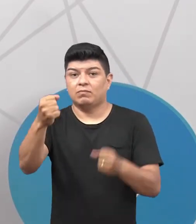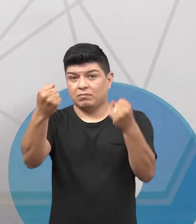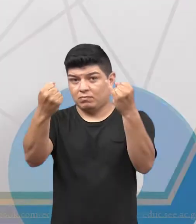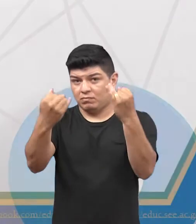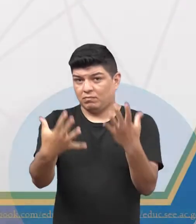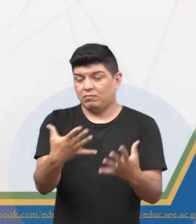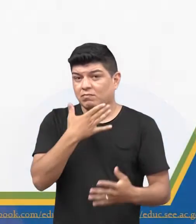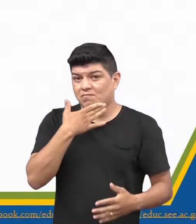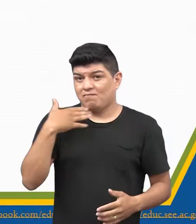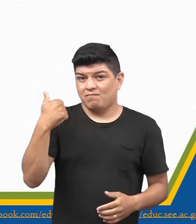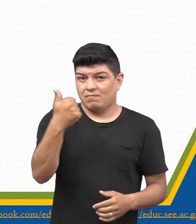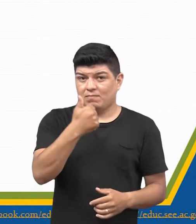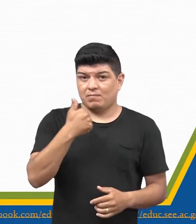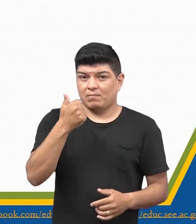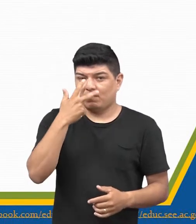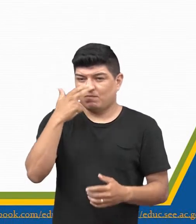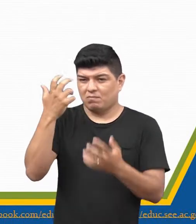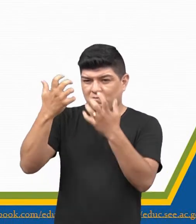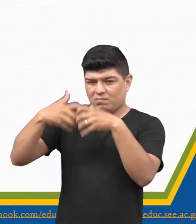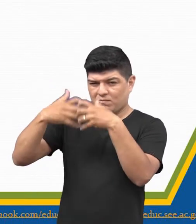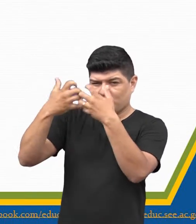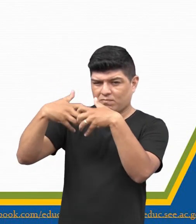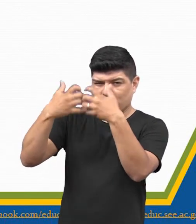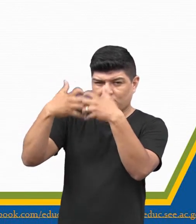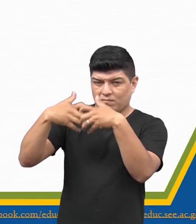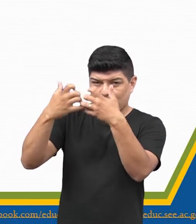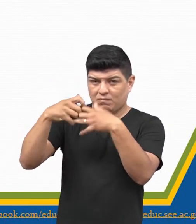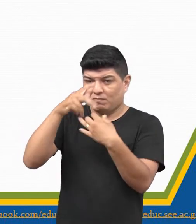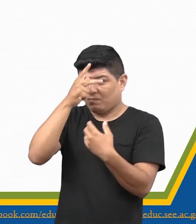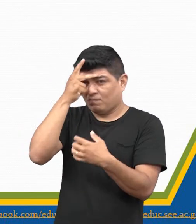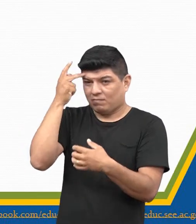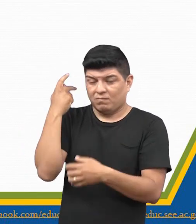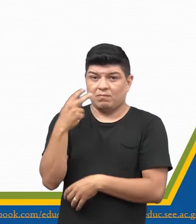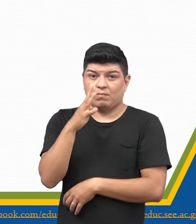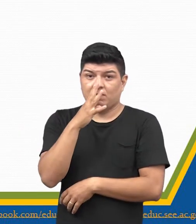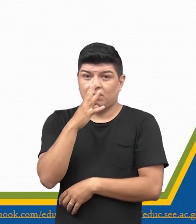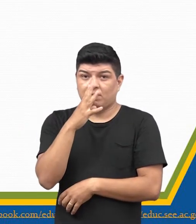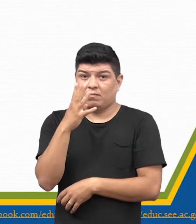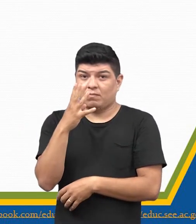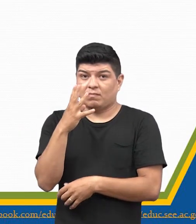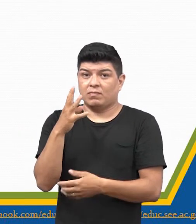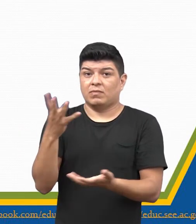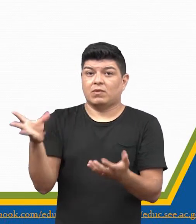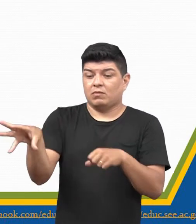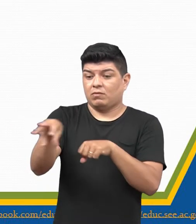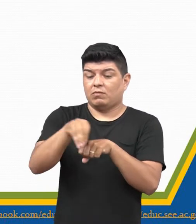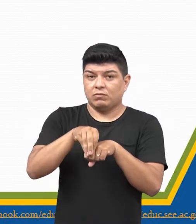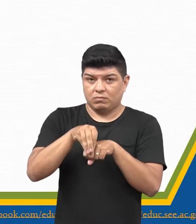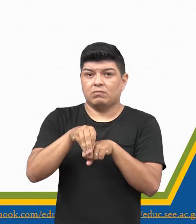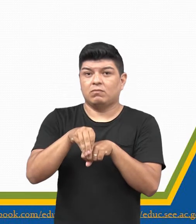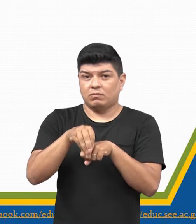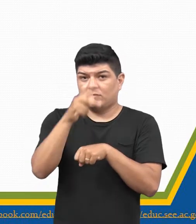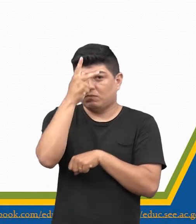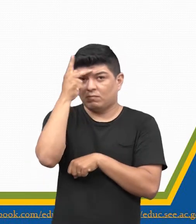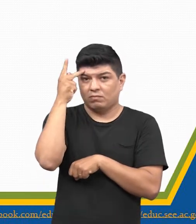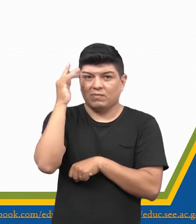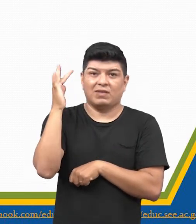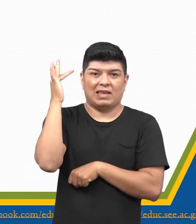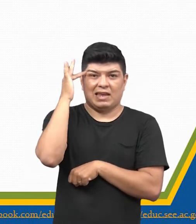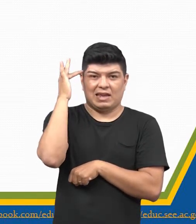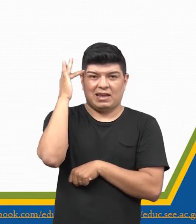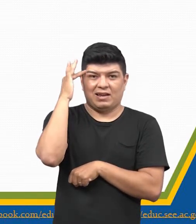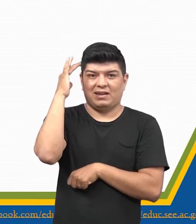melhor, então procura confundir o seu interlocutor acerca do conhecimento que esse interlocutor